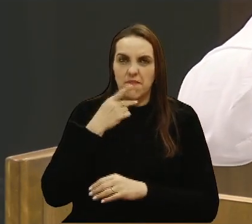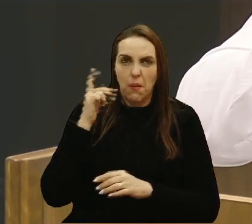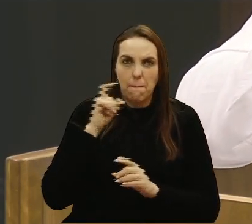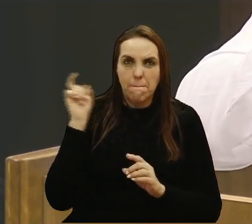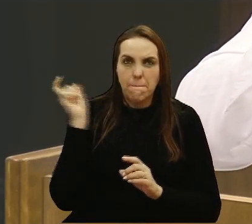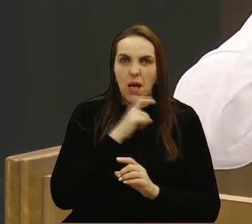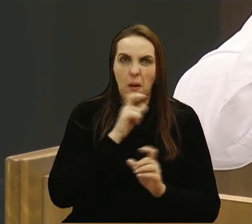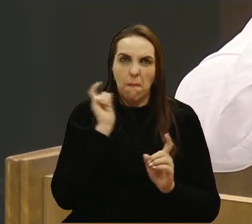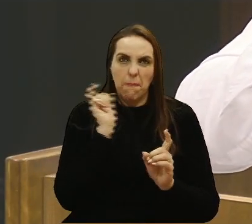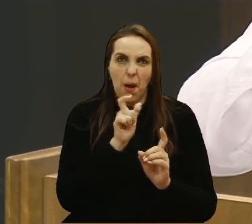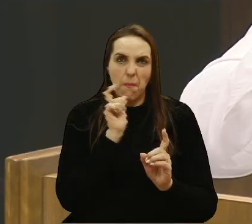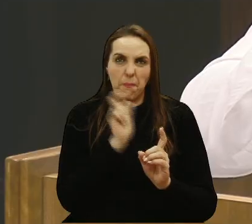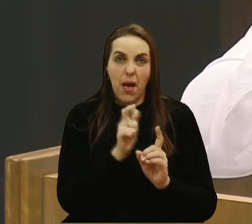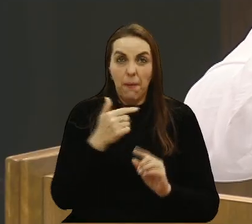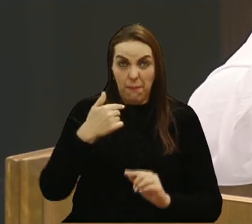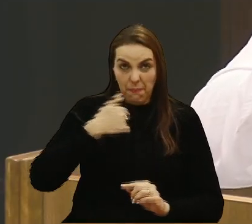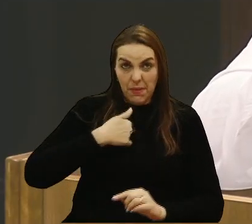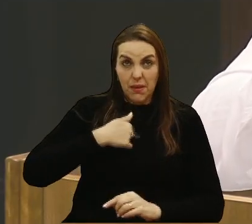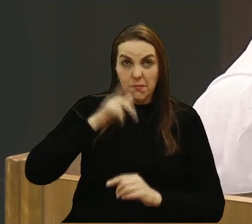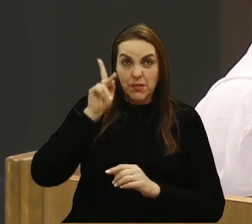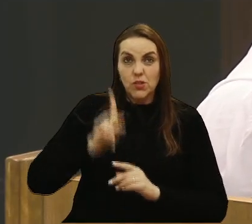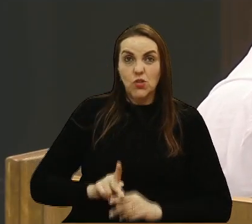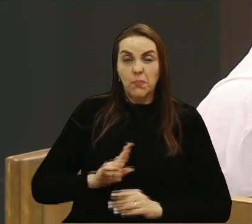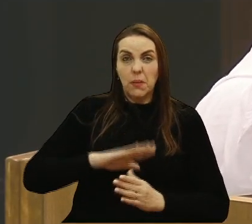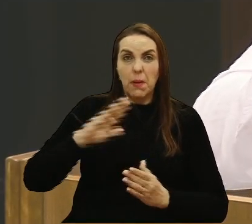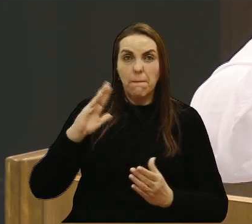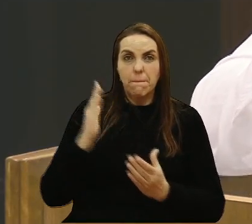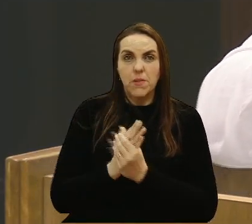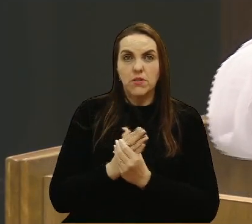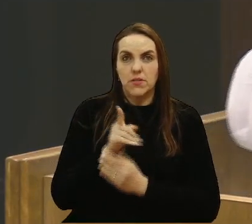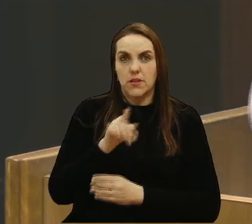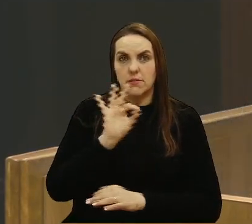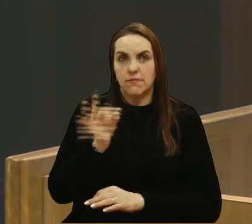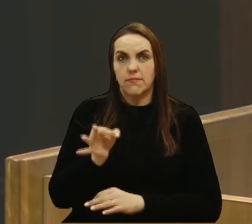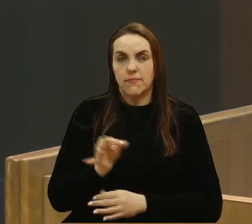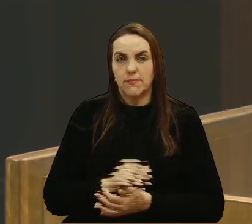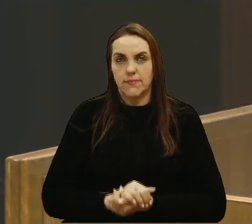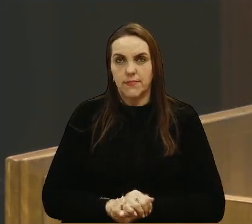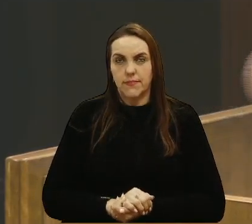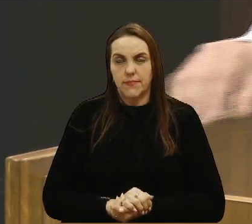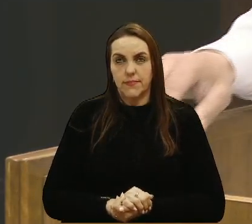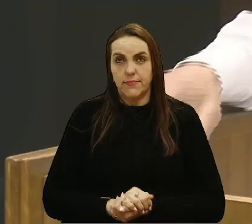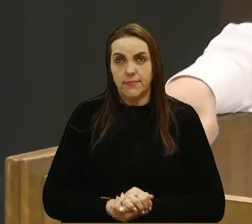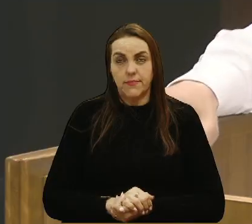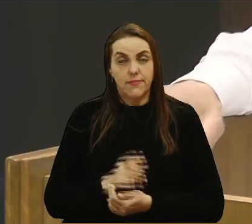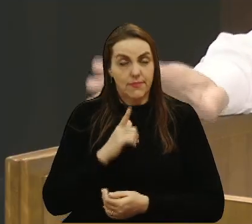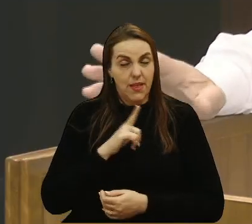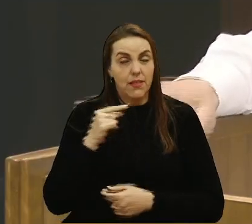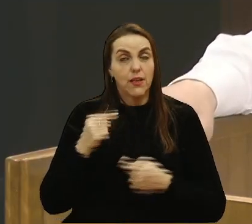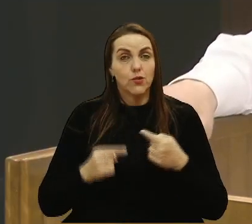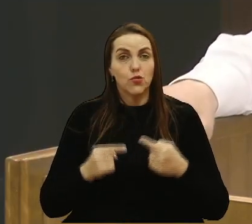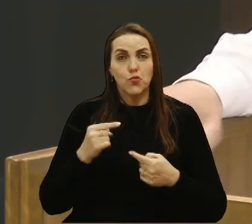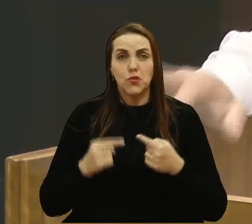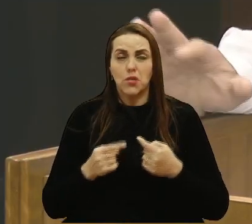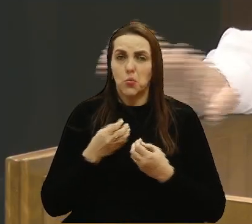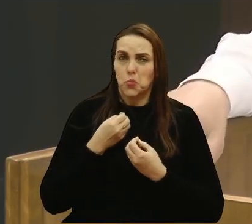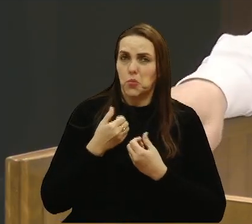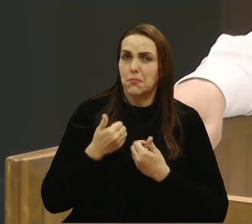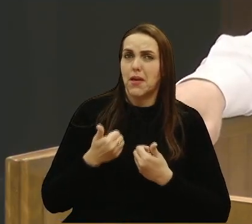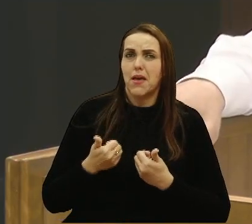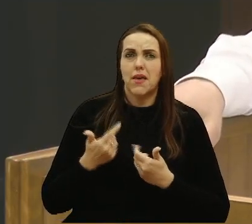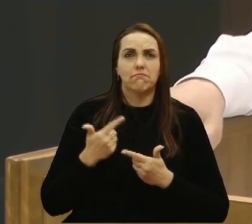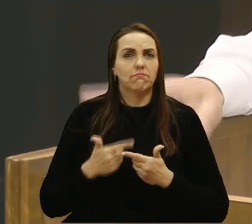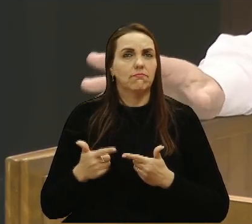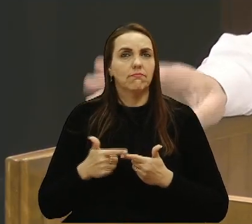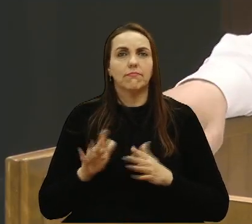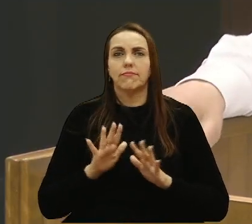caluniaram a minha pessoa serão devidamente processados. Até que chega no campo da discussão, tudo bem, sem problema,